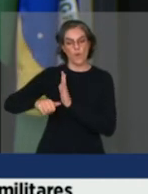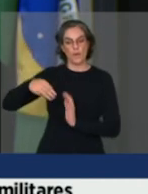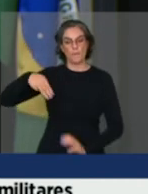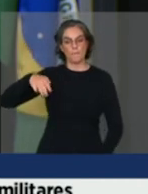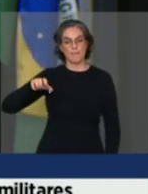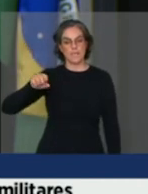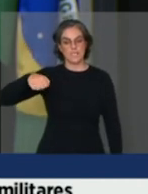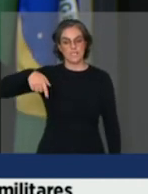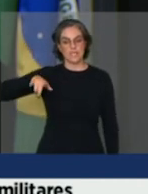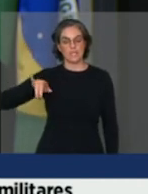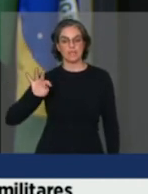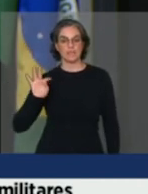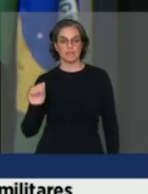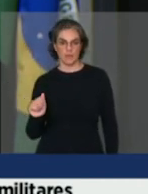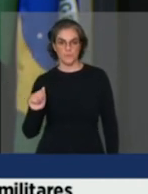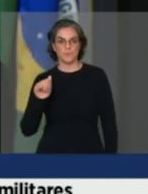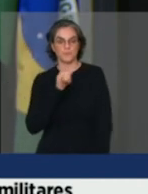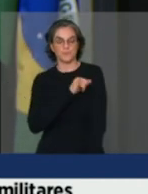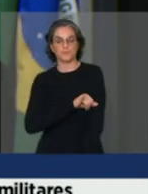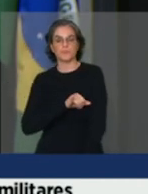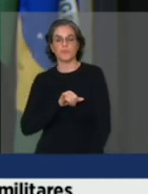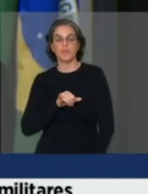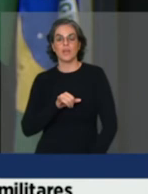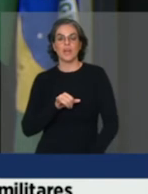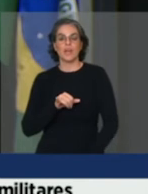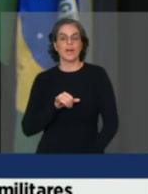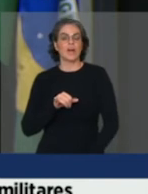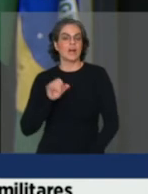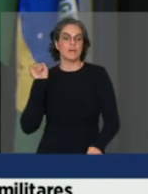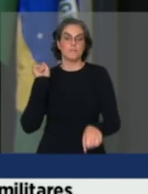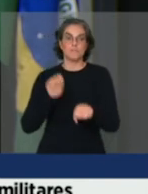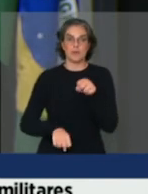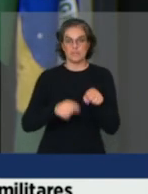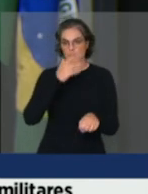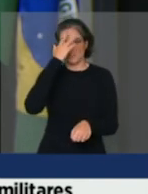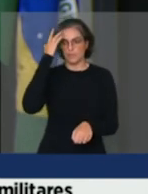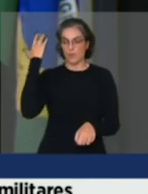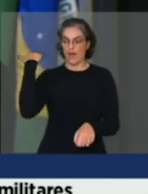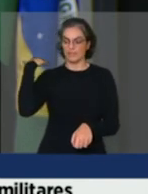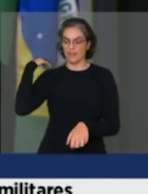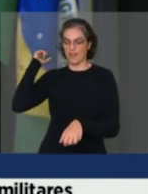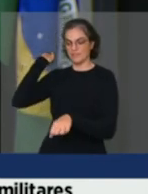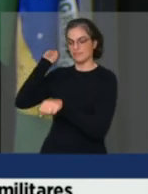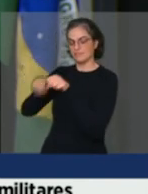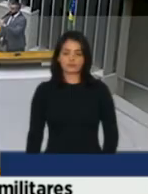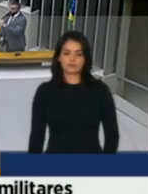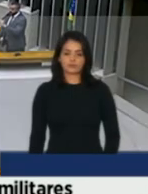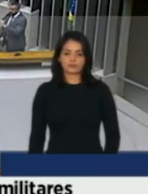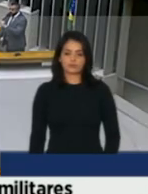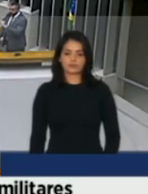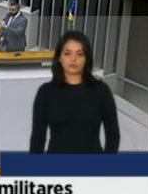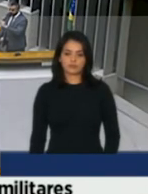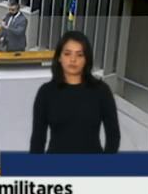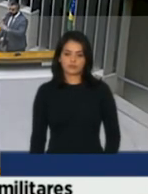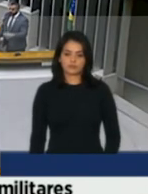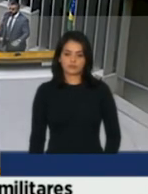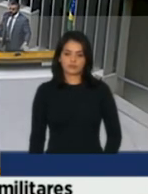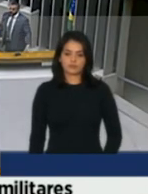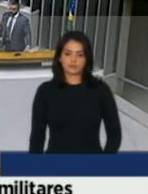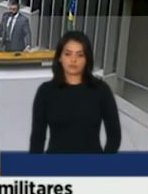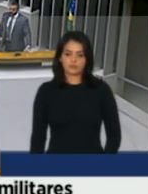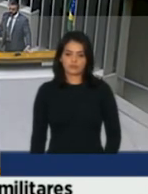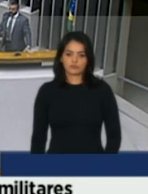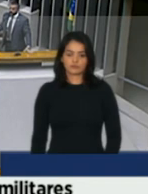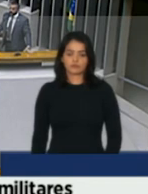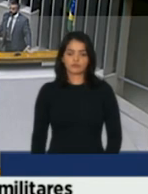de forma covarde por trás e deixou uma família, deixou seus filhos. Eu entendo